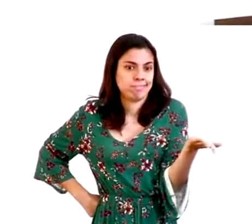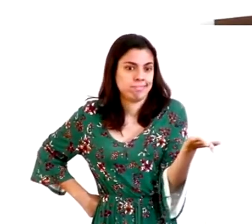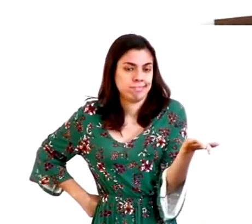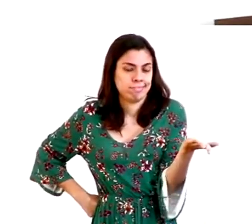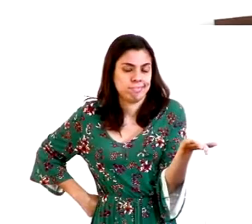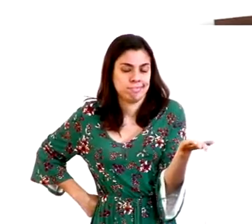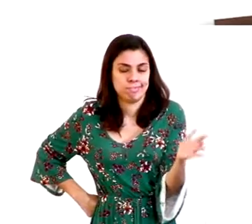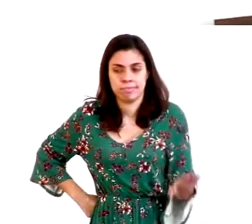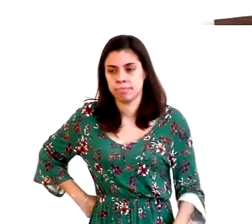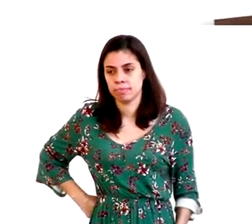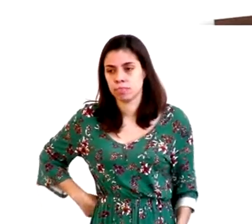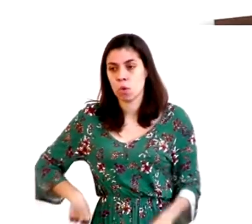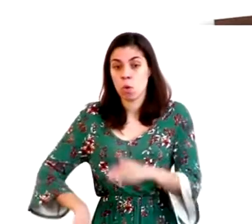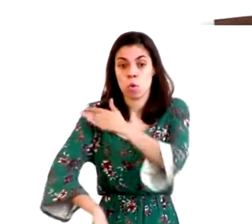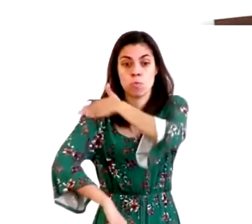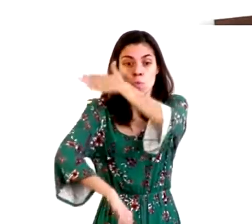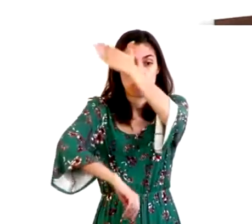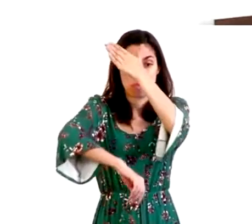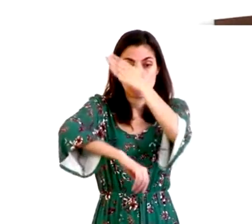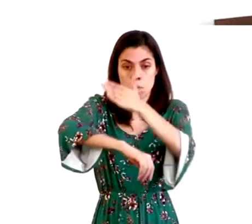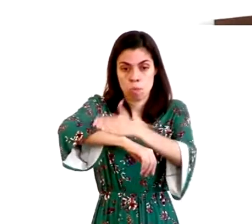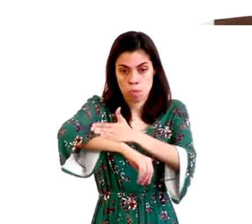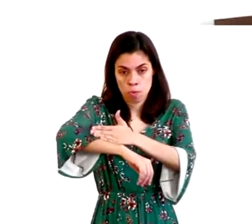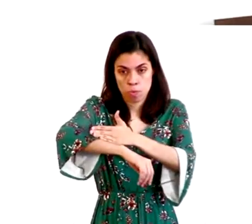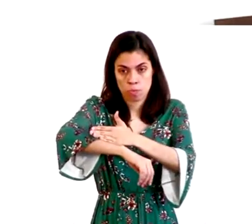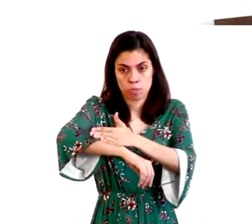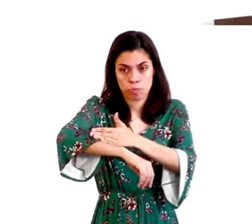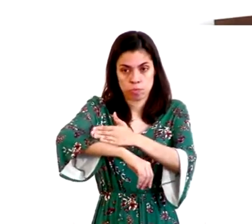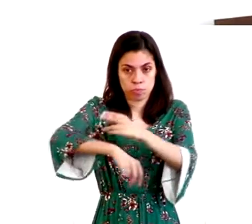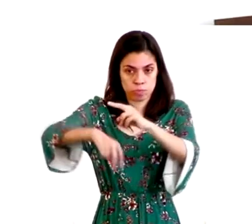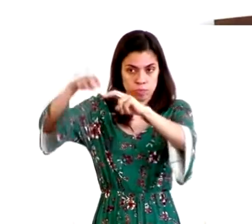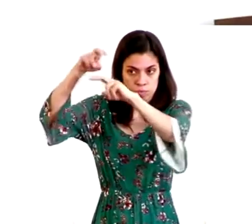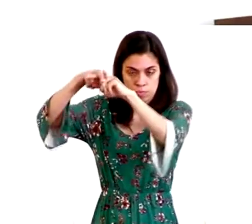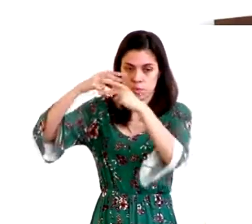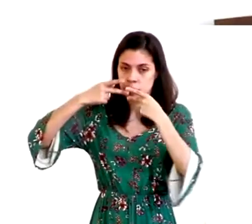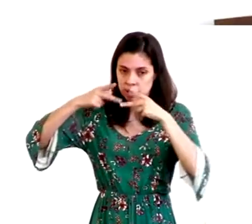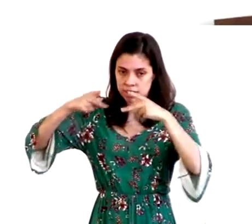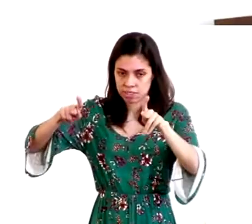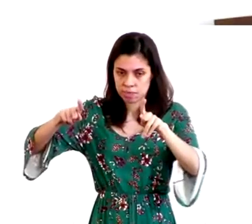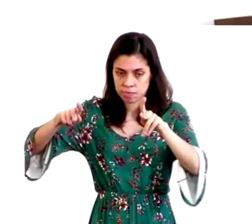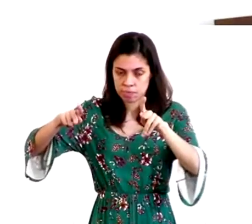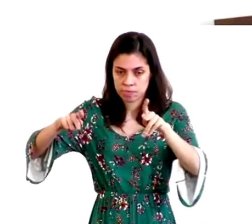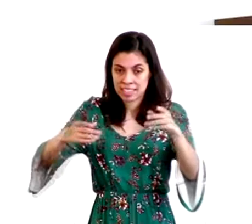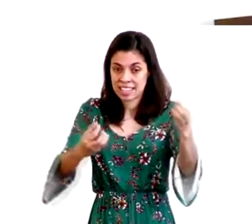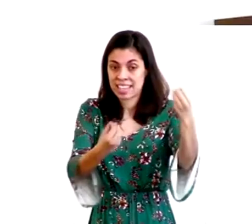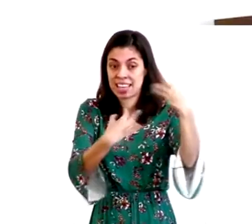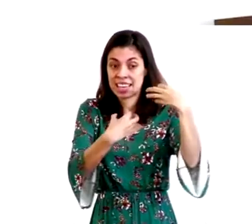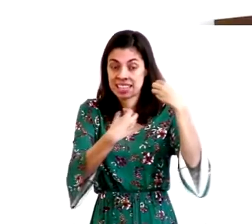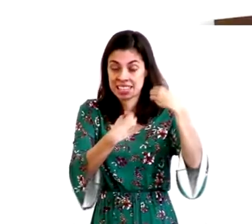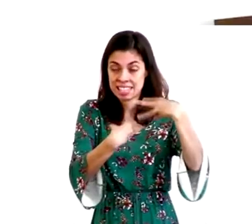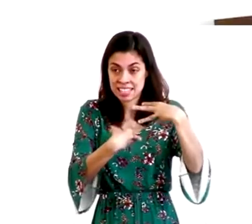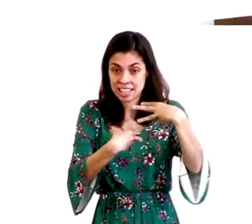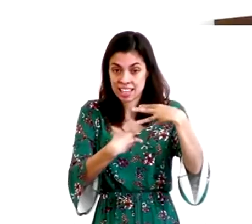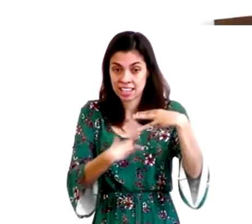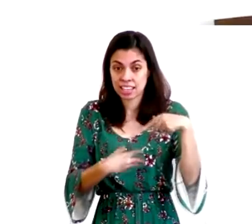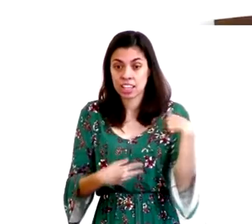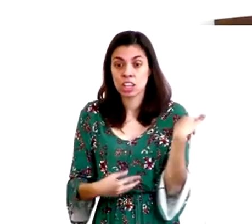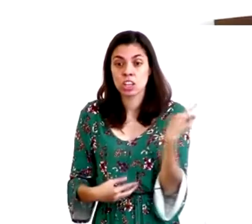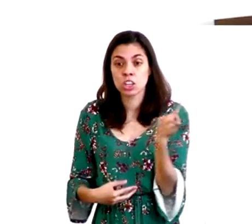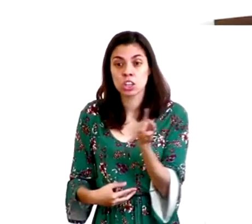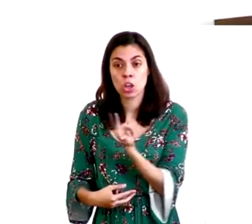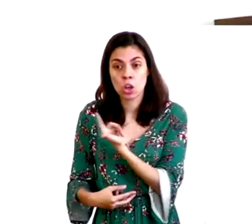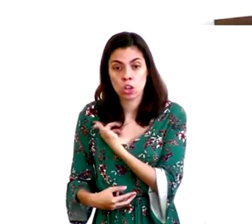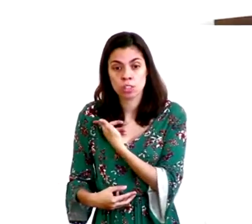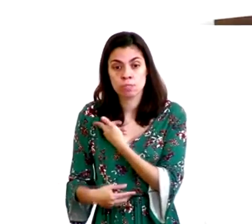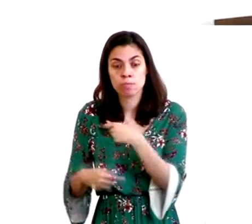não começa então nos ensinando o que nós devemos fazer para nos tornar cidadãos do reino. Ele